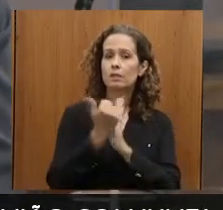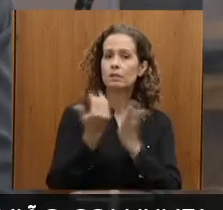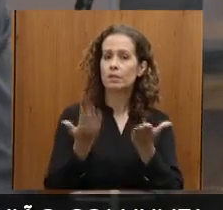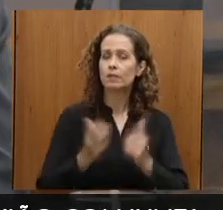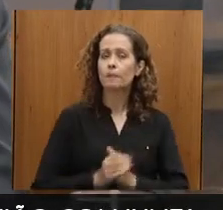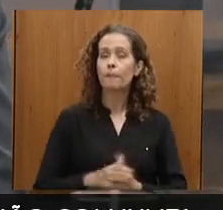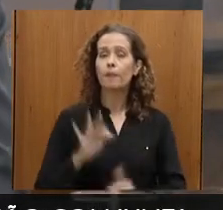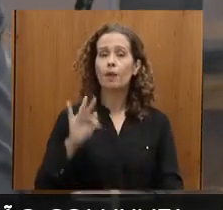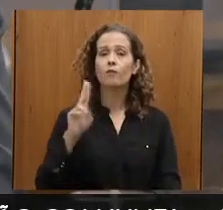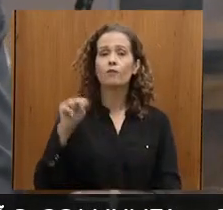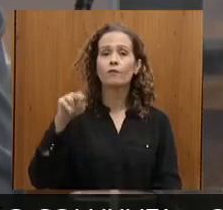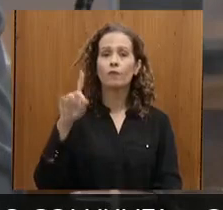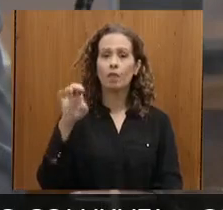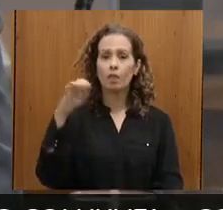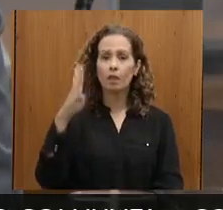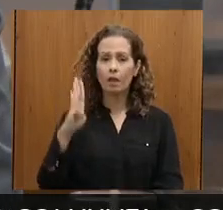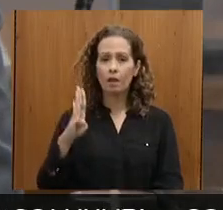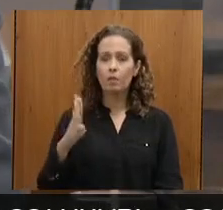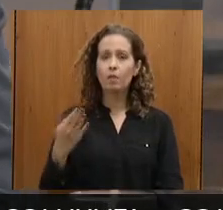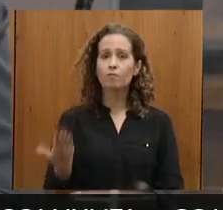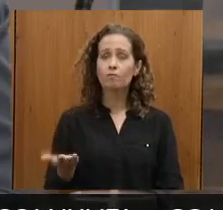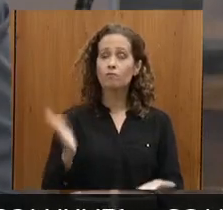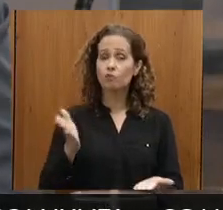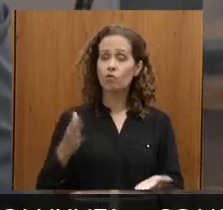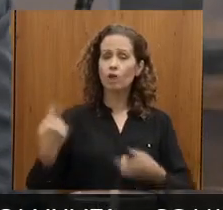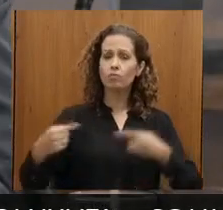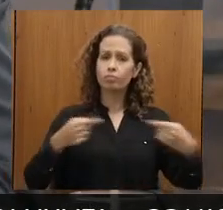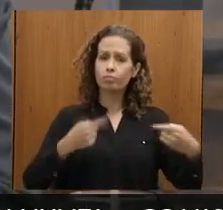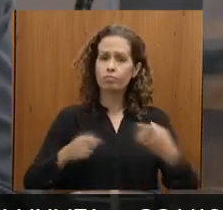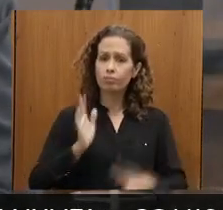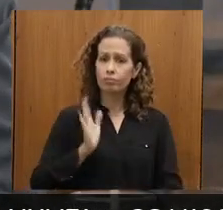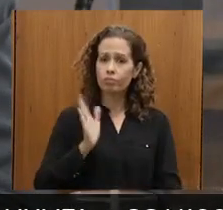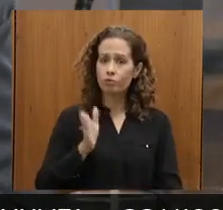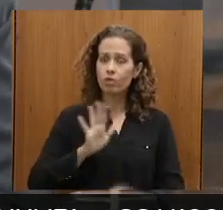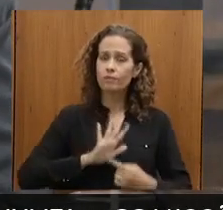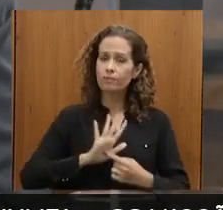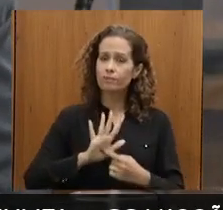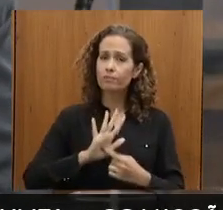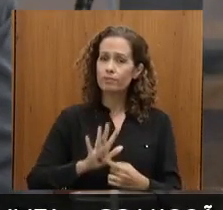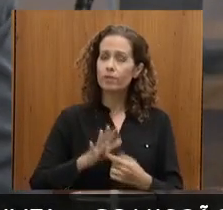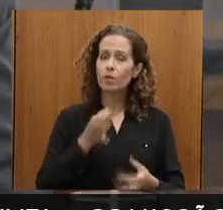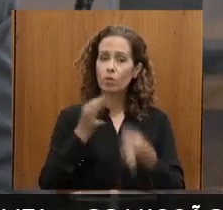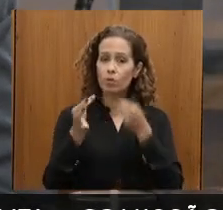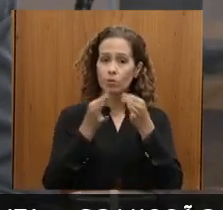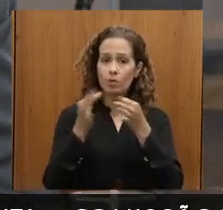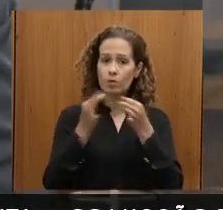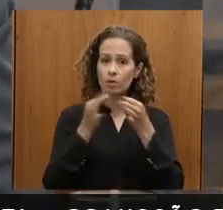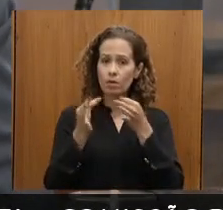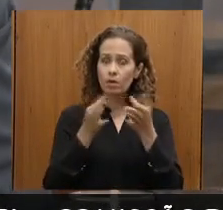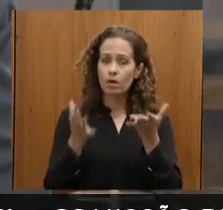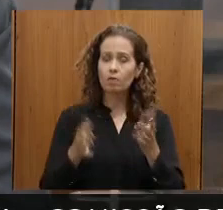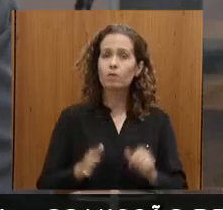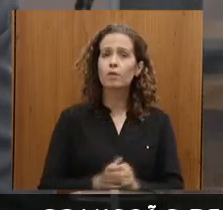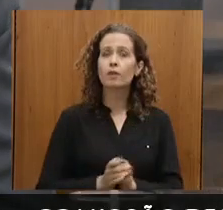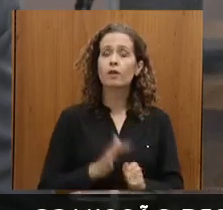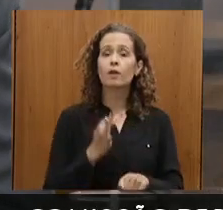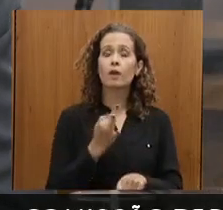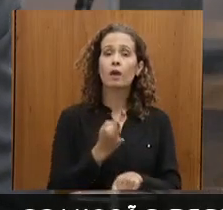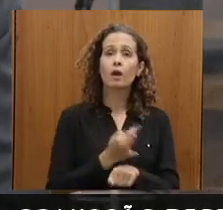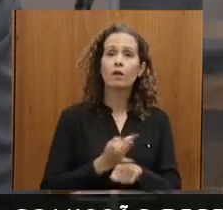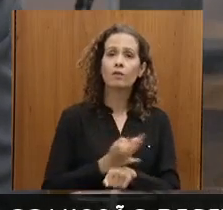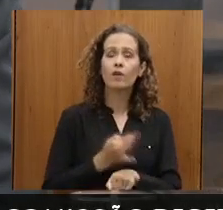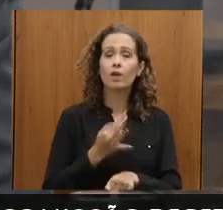Então, do Fundeb, acho que aqui nós dialogamos, e colocamos a nossa posição a respeito. Com relação a férias-prêmio,